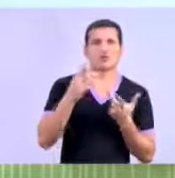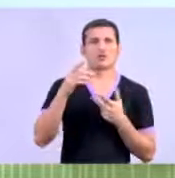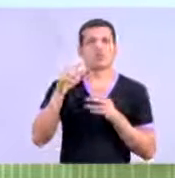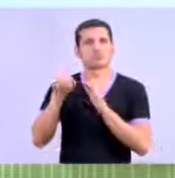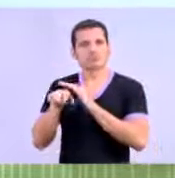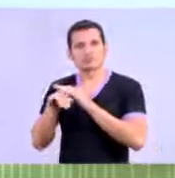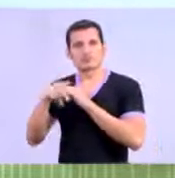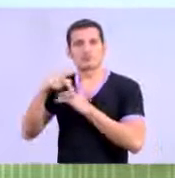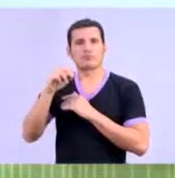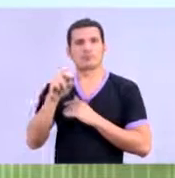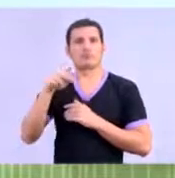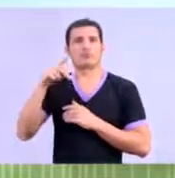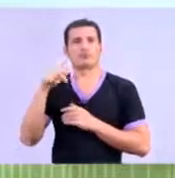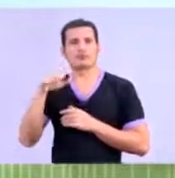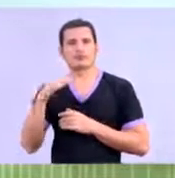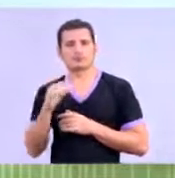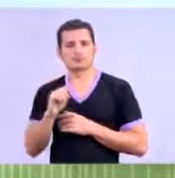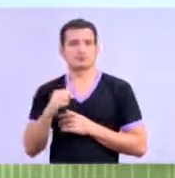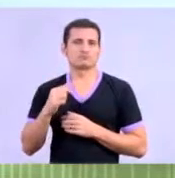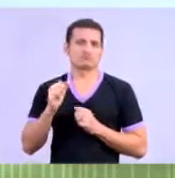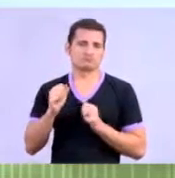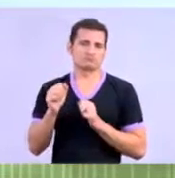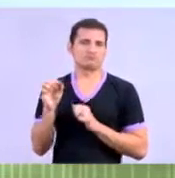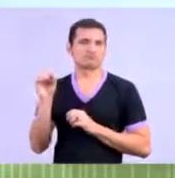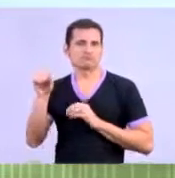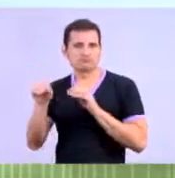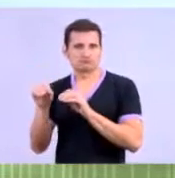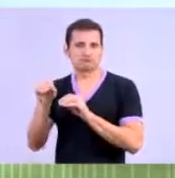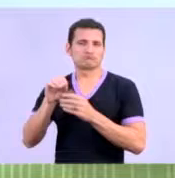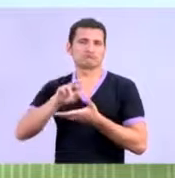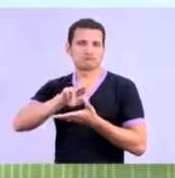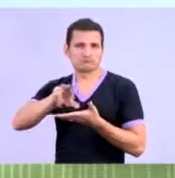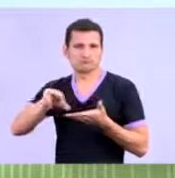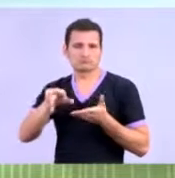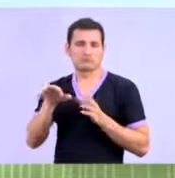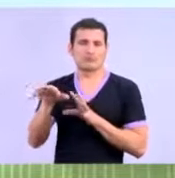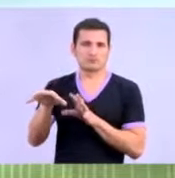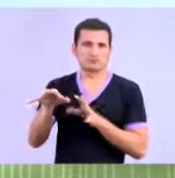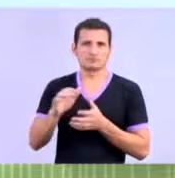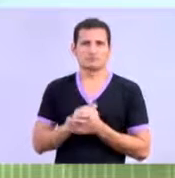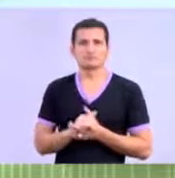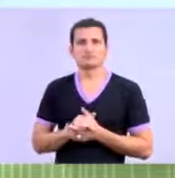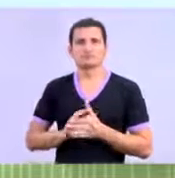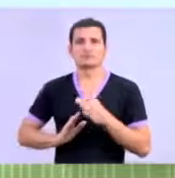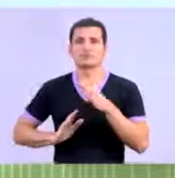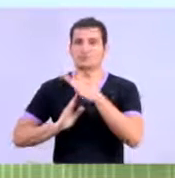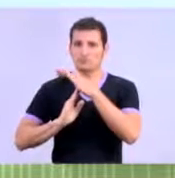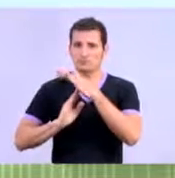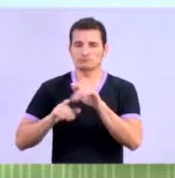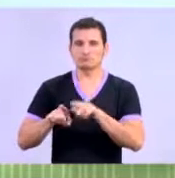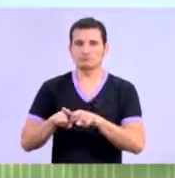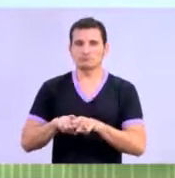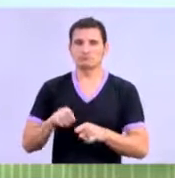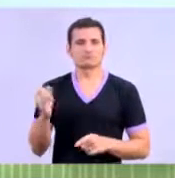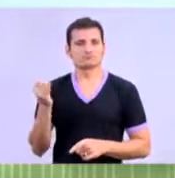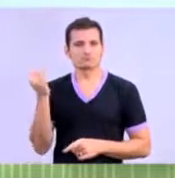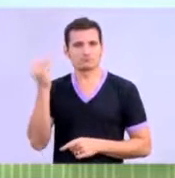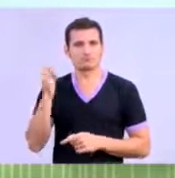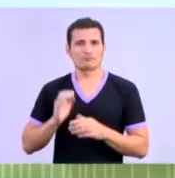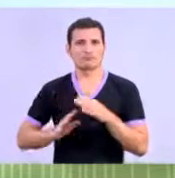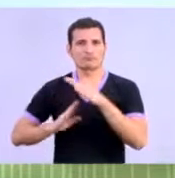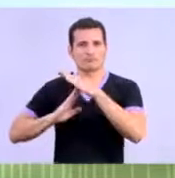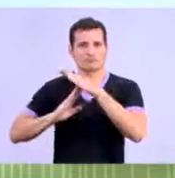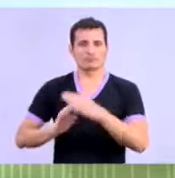poupança. Quer dizer, eu posso colocar várias características aí. Um limite importantíssimo hoje em dia.